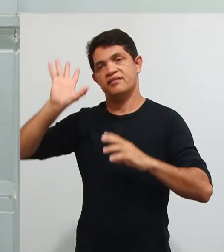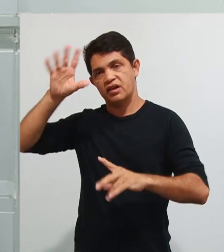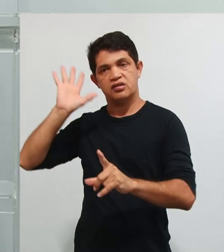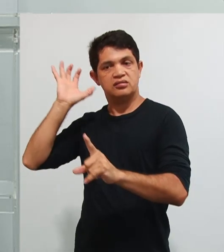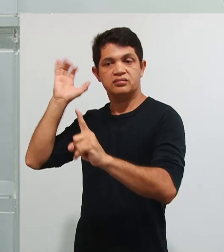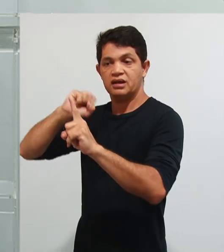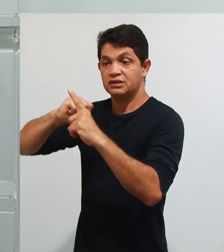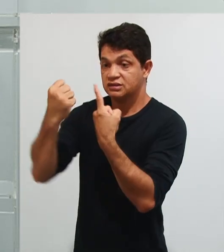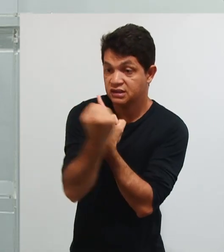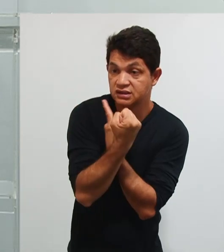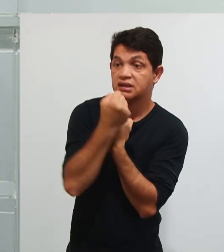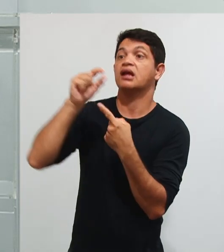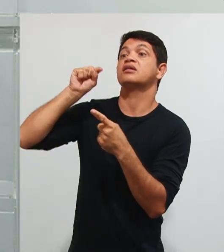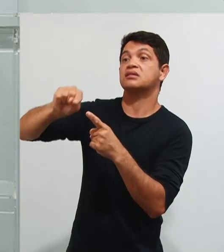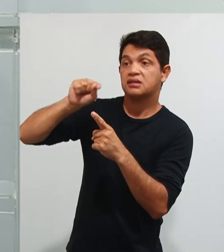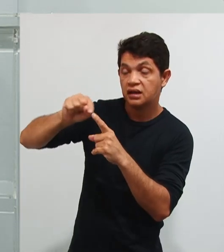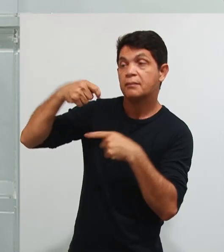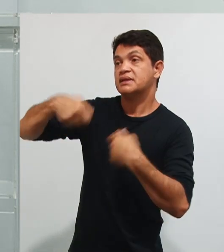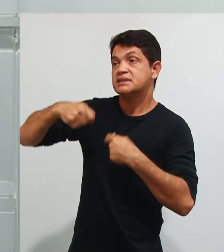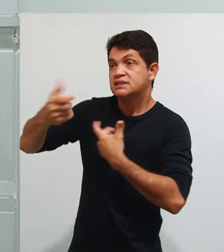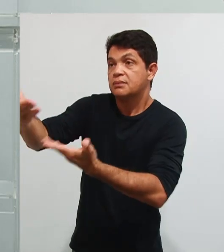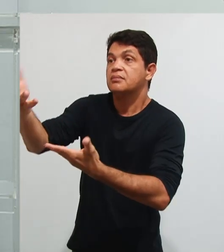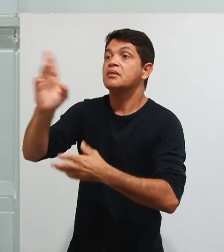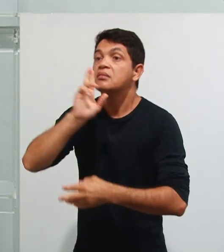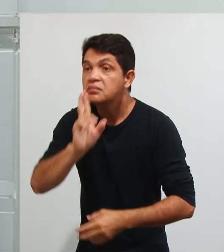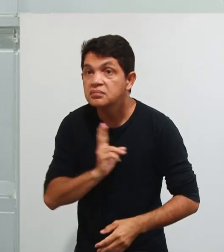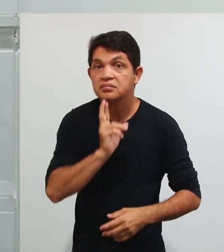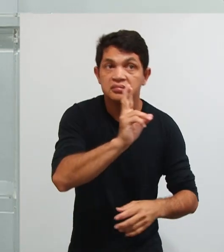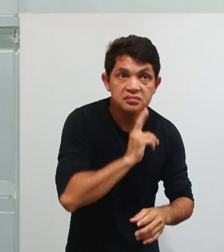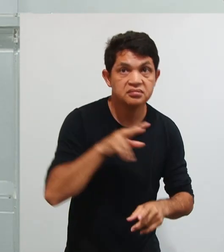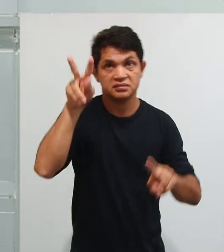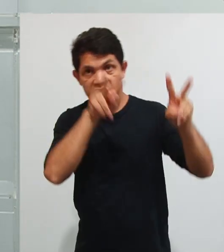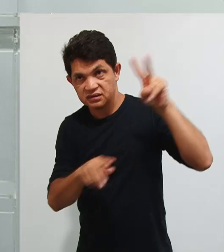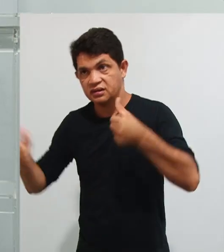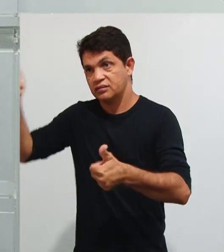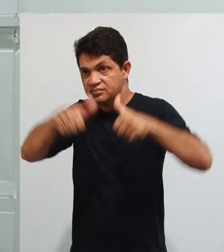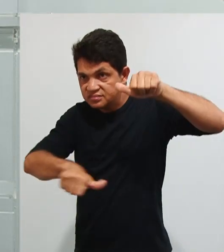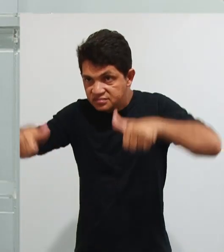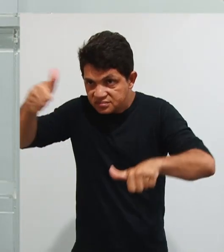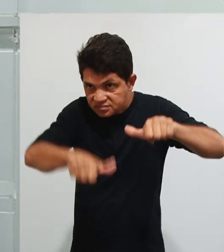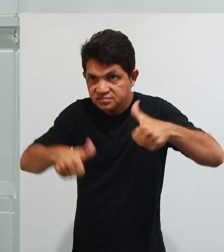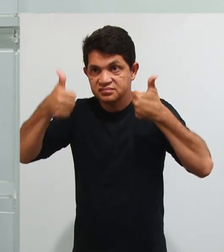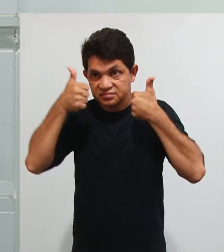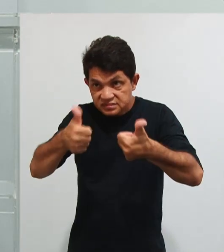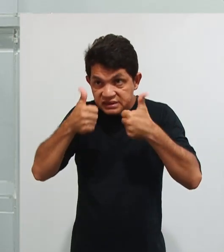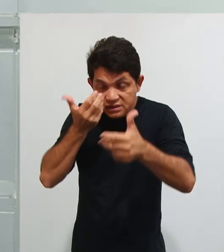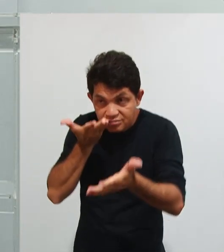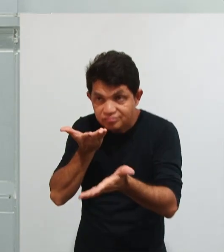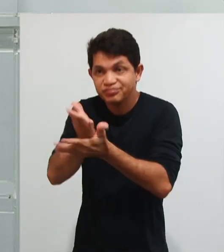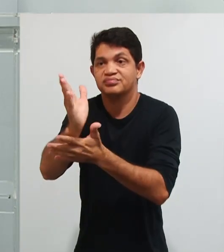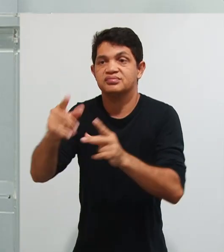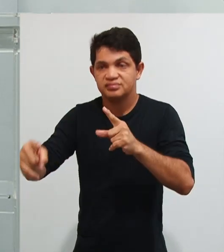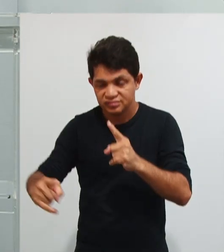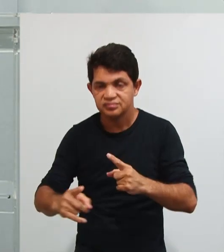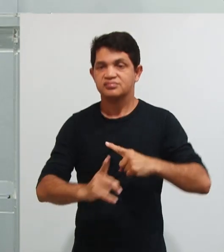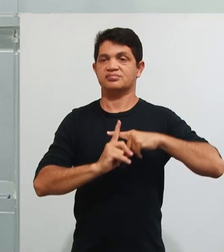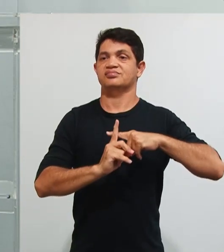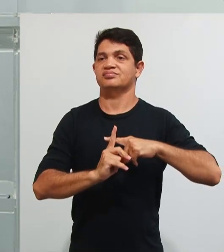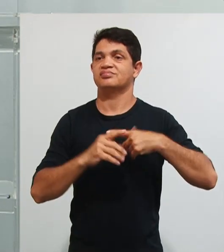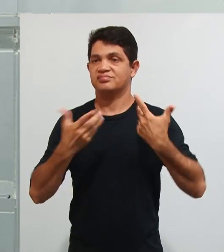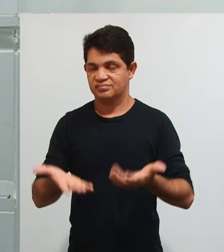sociedade. Precisamos fazer essa análise para que possamos ser assertivos no nosso